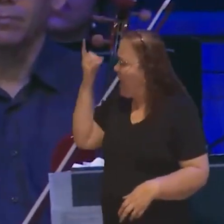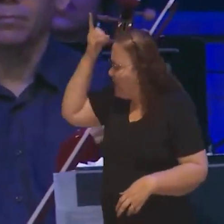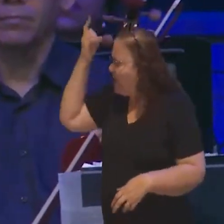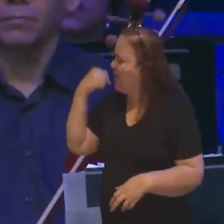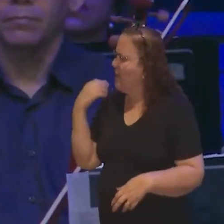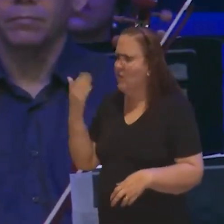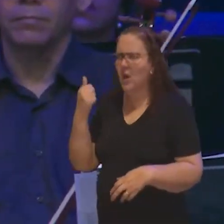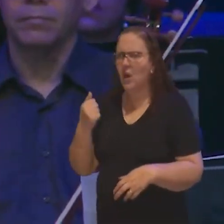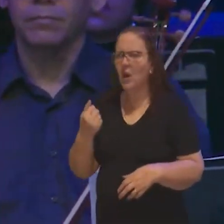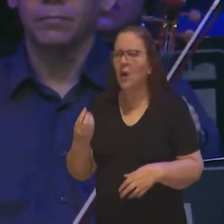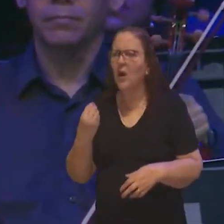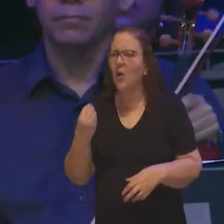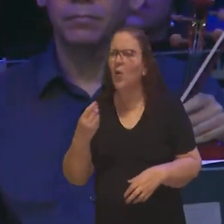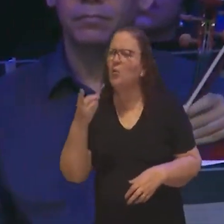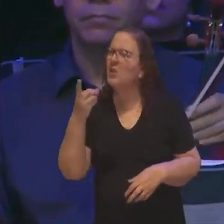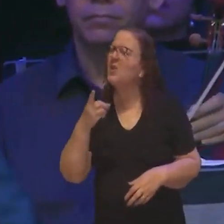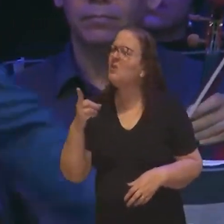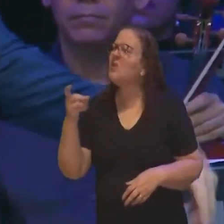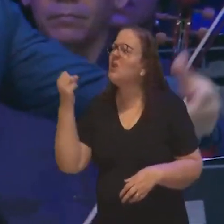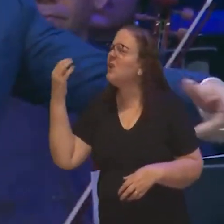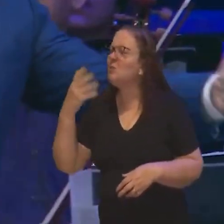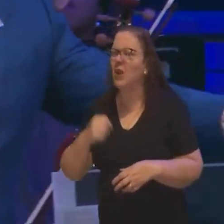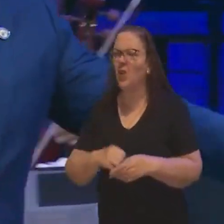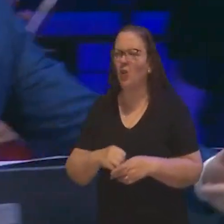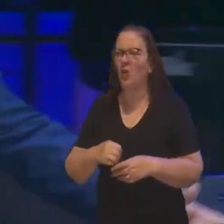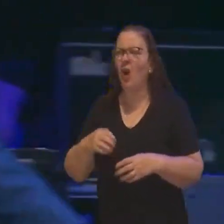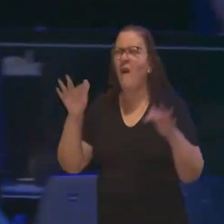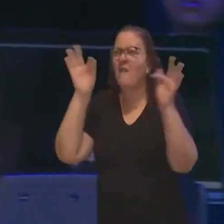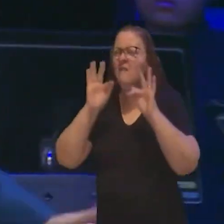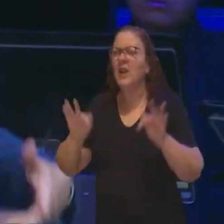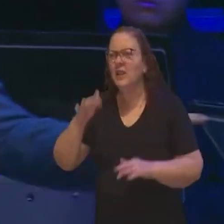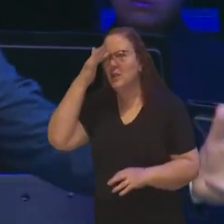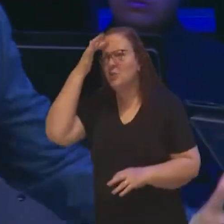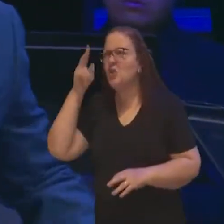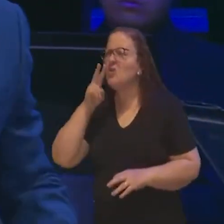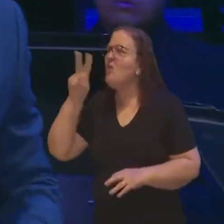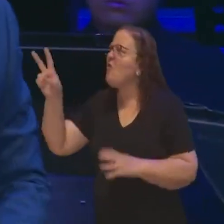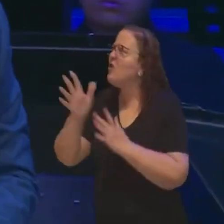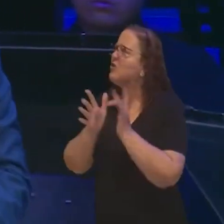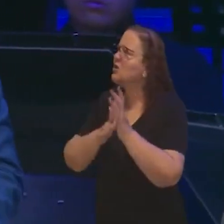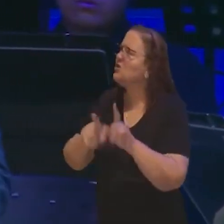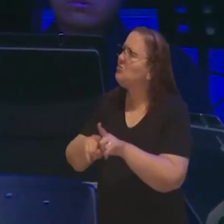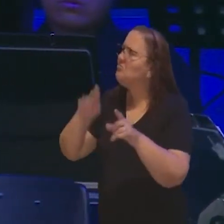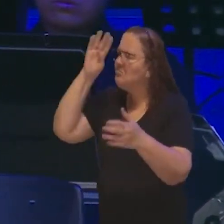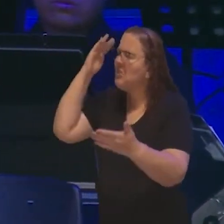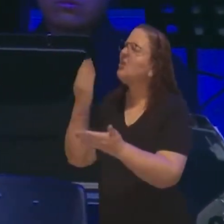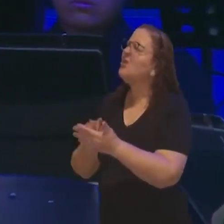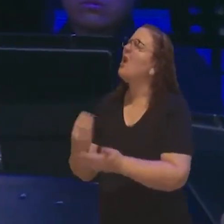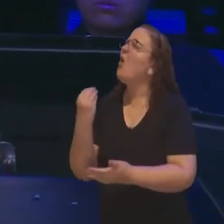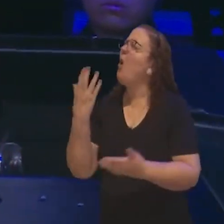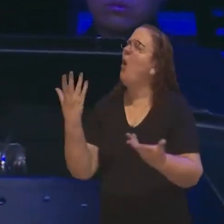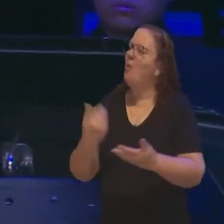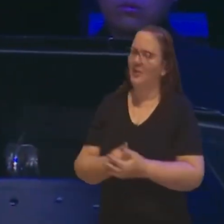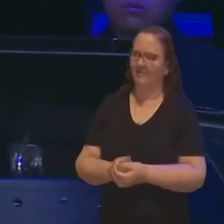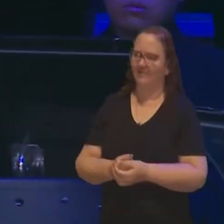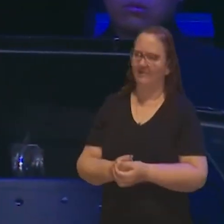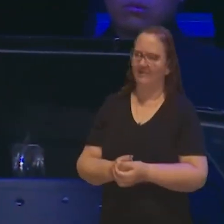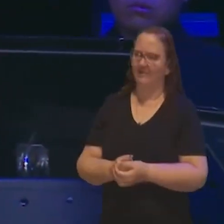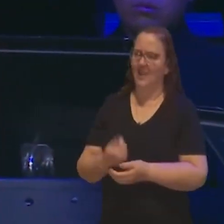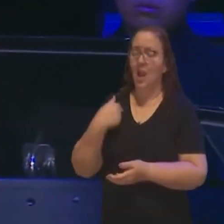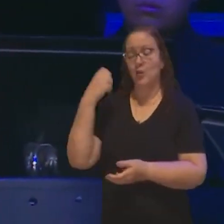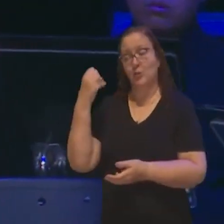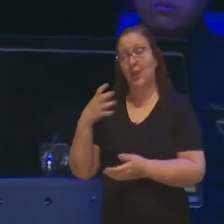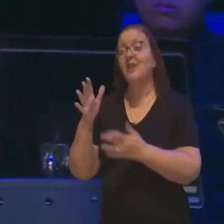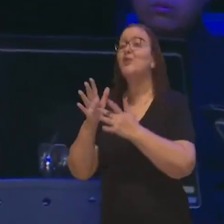Ele falou assim: rapaz, como é que esse negócio aí que você disse, bem-aventurados que não viram e creram, como é que é isso? Eu falei assim: Jesus disse